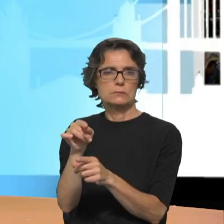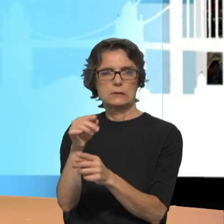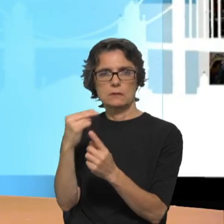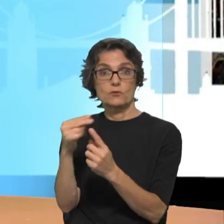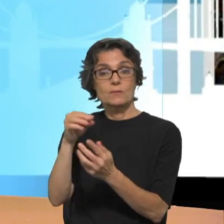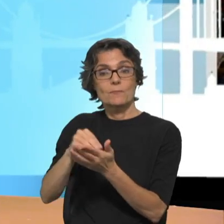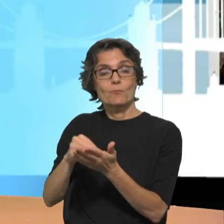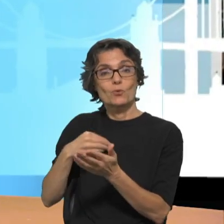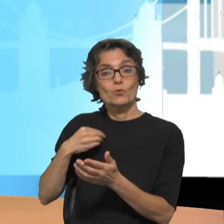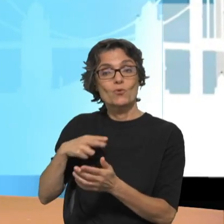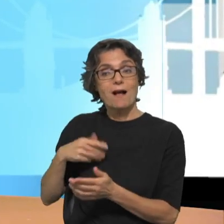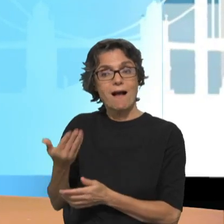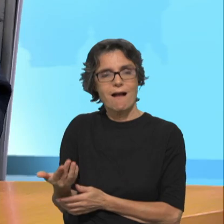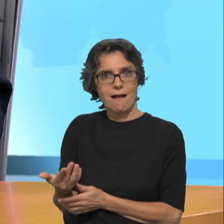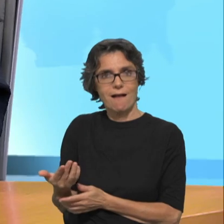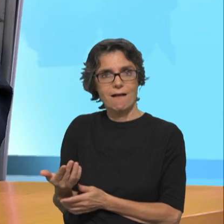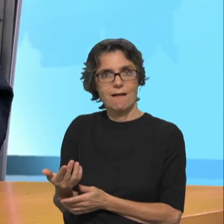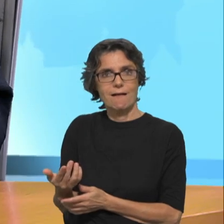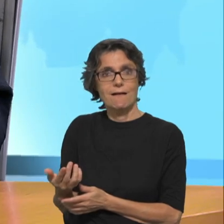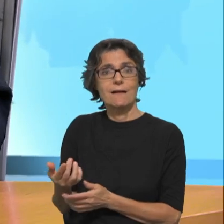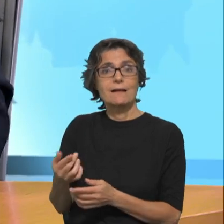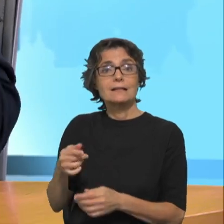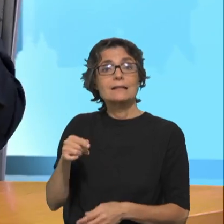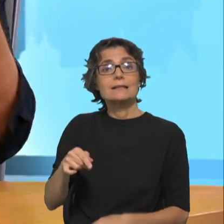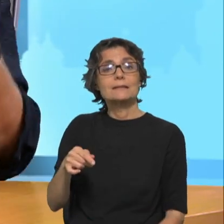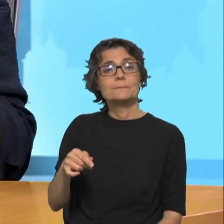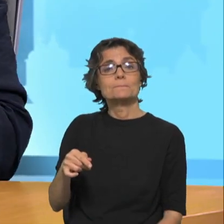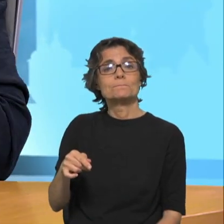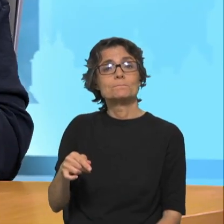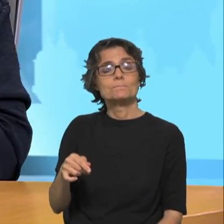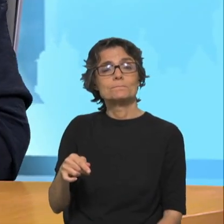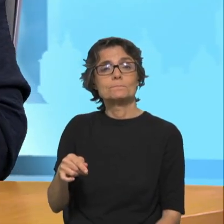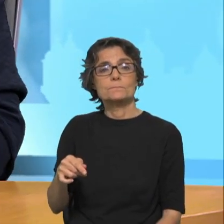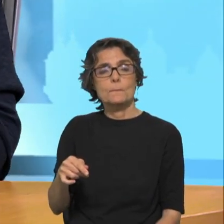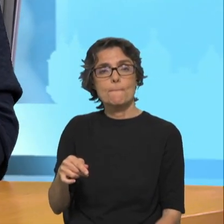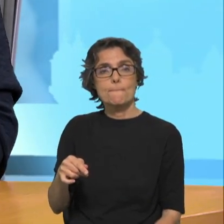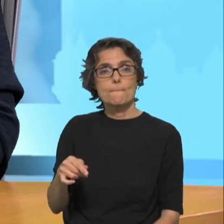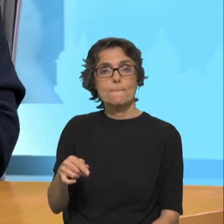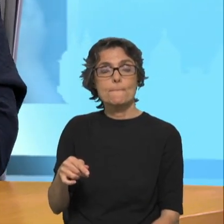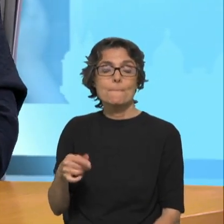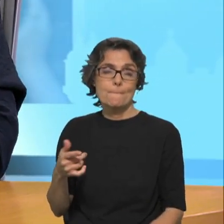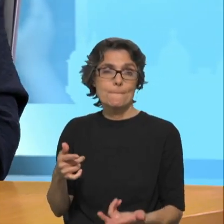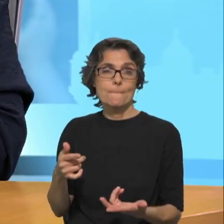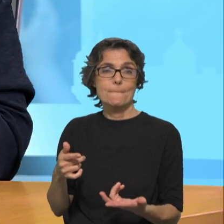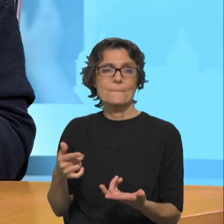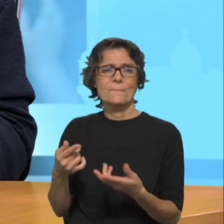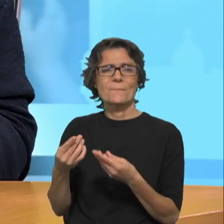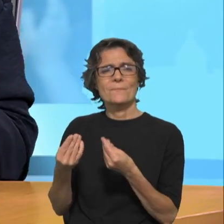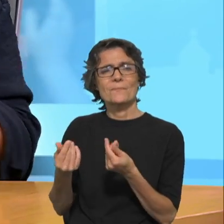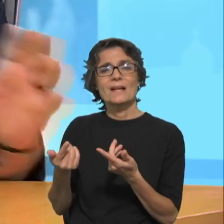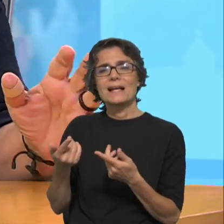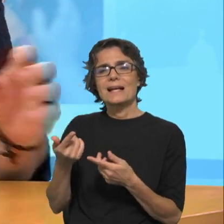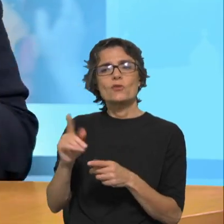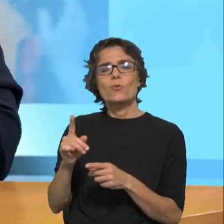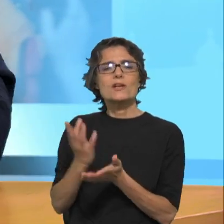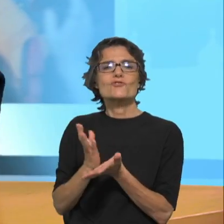Portugal, destes grupos que só faltava estarmos a ter este dia, só tipo, desculpa a expressão tão corriqueira, peace and love,